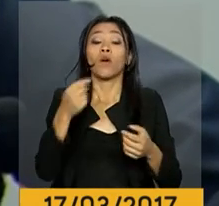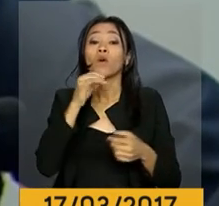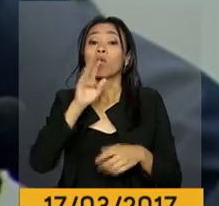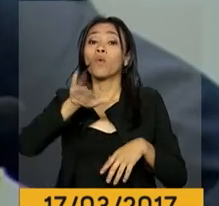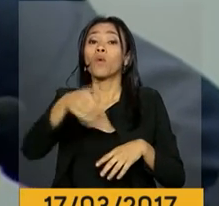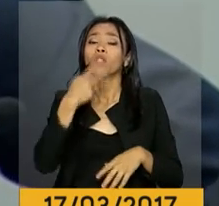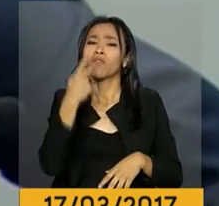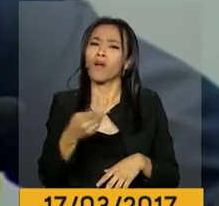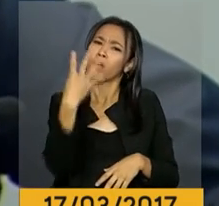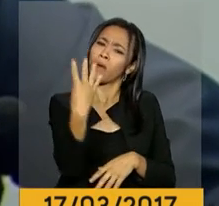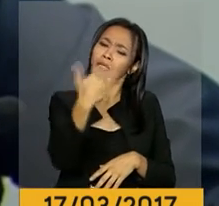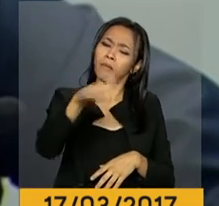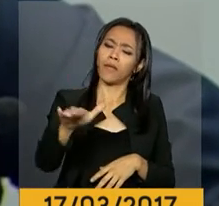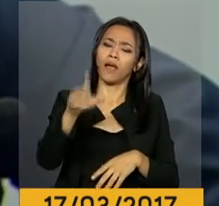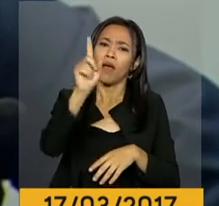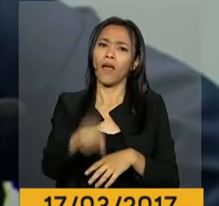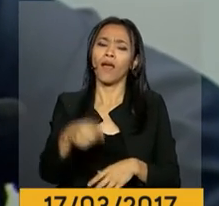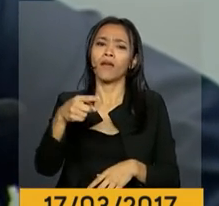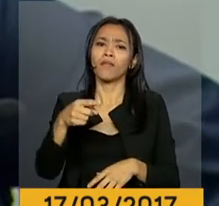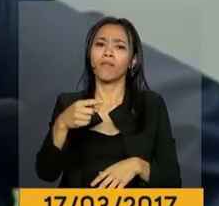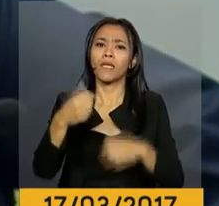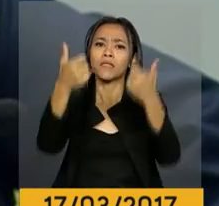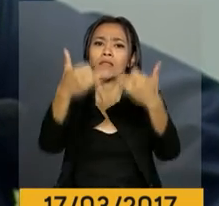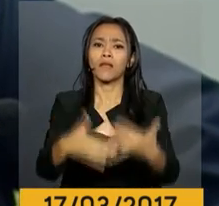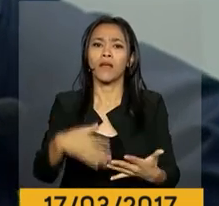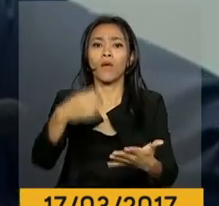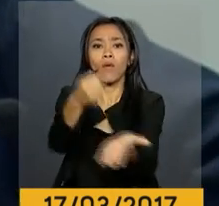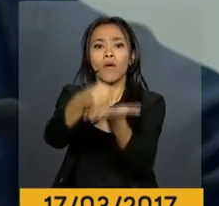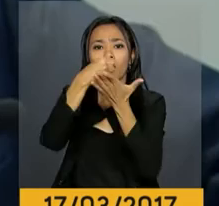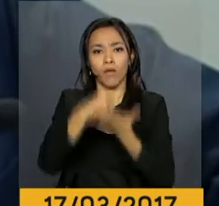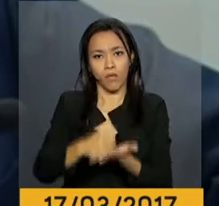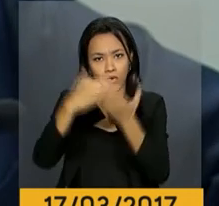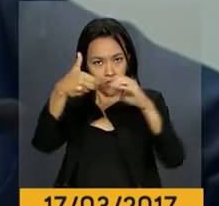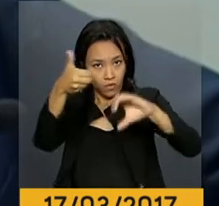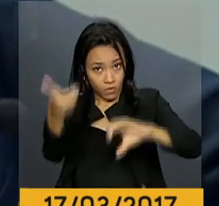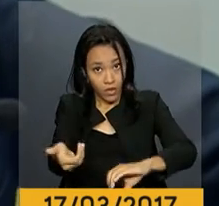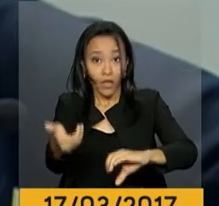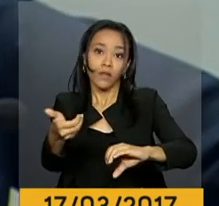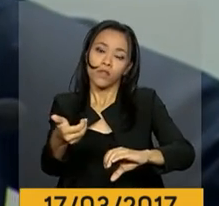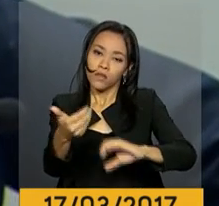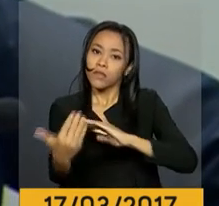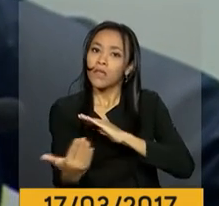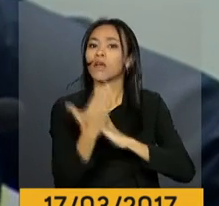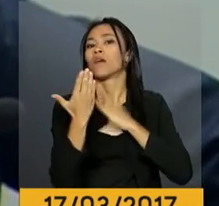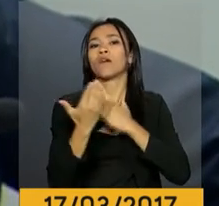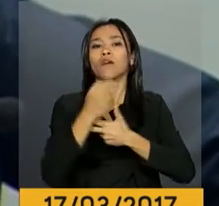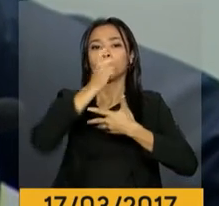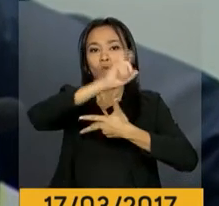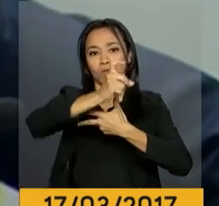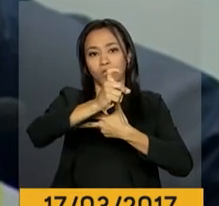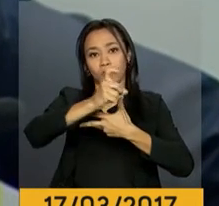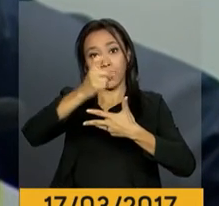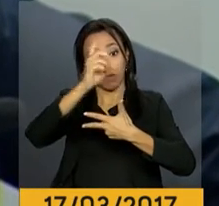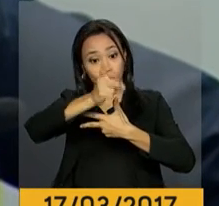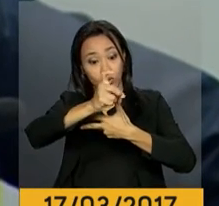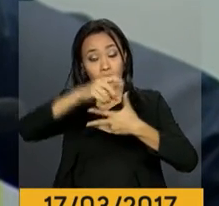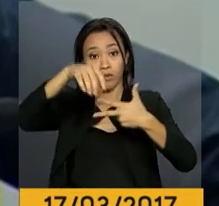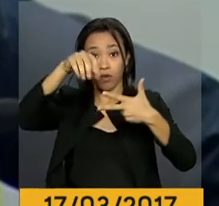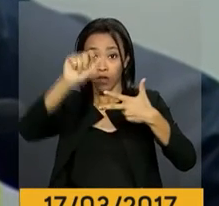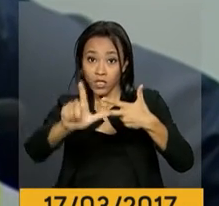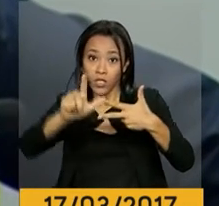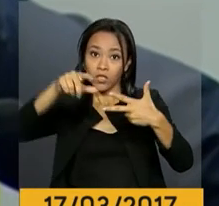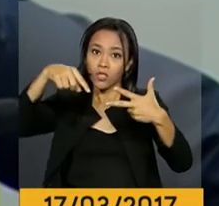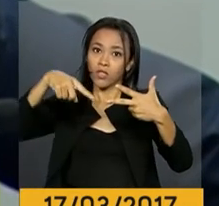revelar, reitero, o apoio que o Congresso Nacional dá ao Poder Executivo. A harmonia intensa que